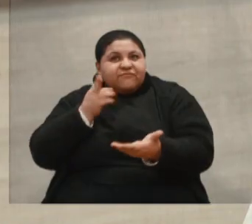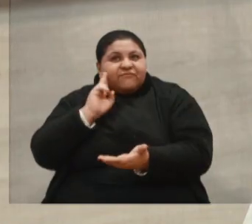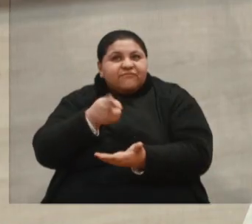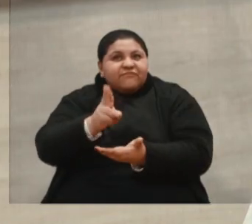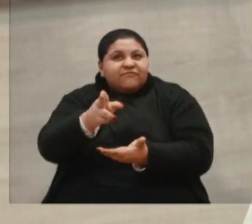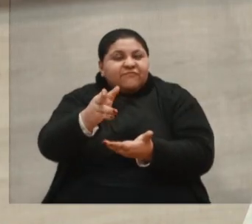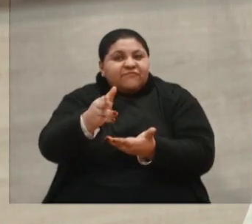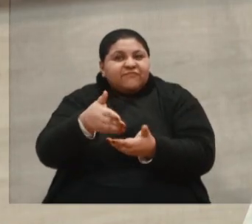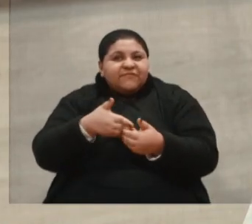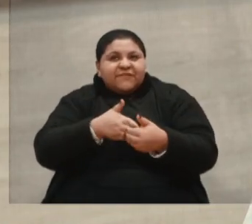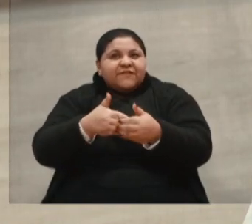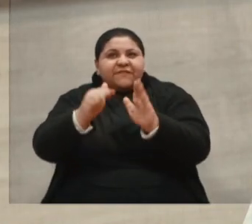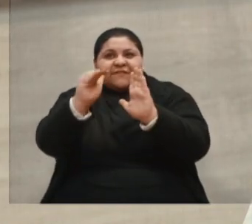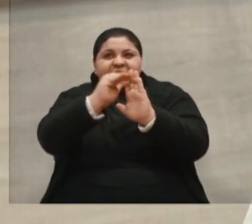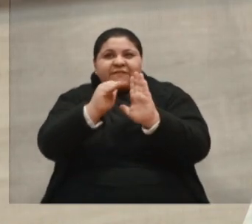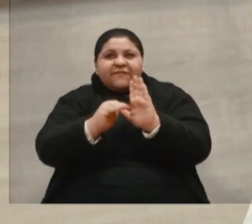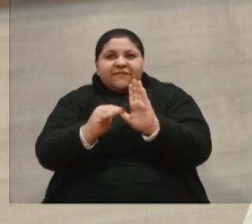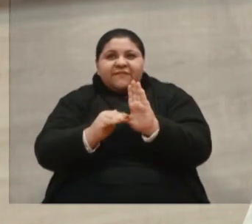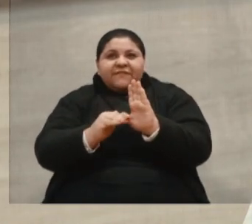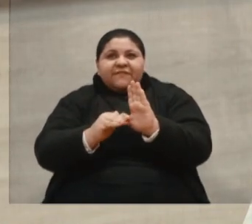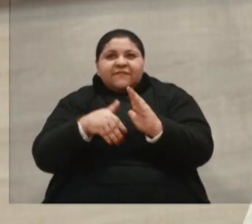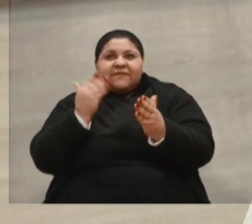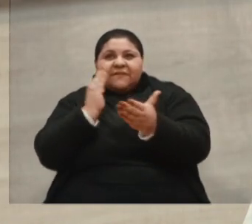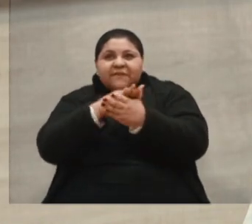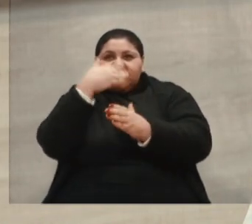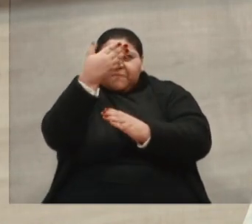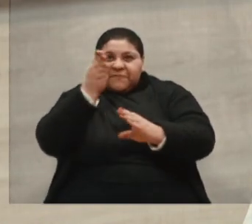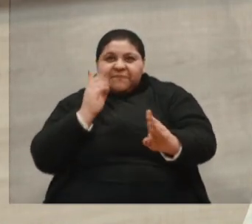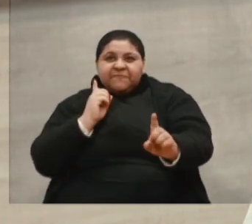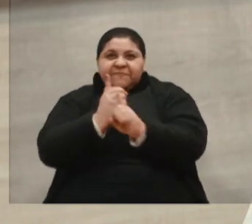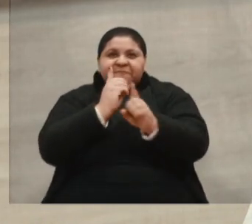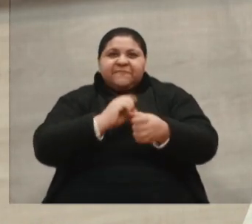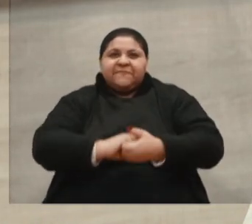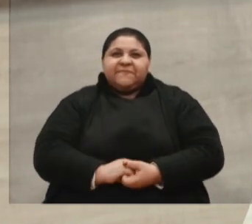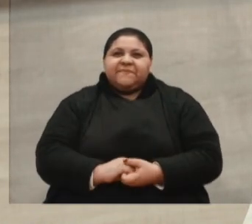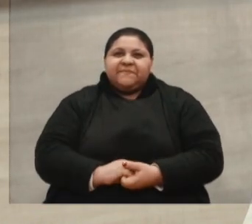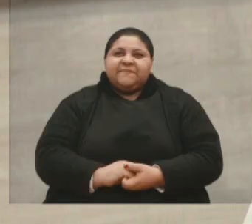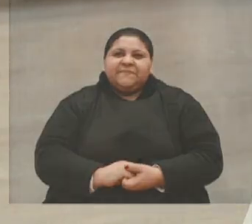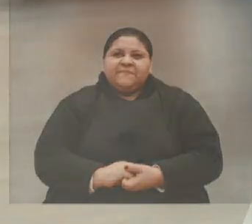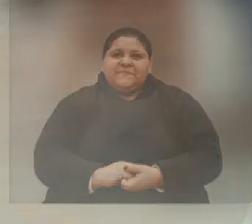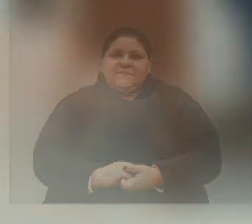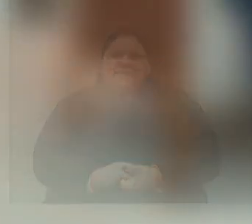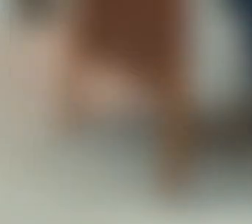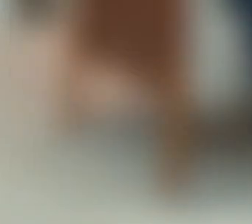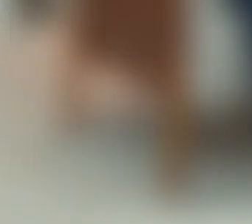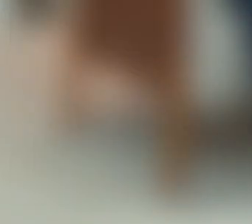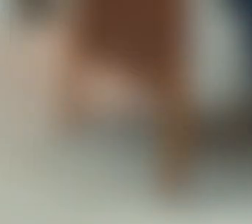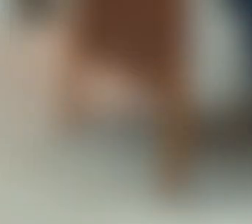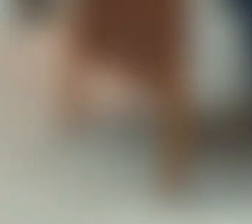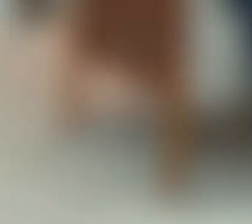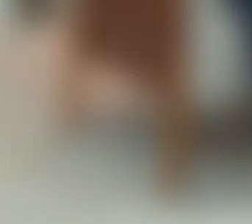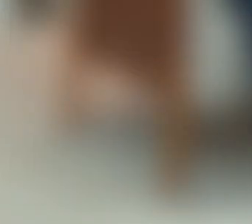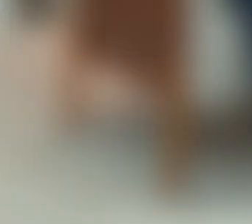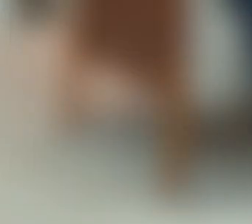convidamos a todos que continuem acompanhando a nossa programação. Até o nosso próximo encontro.